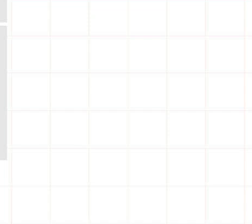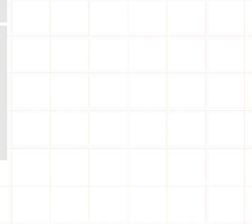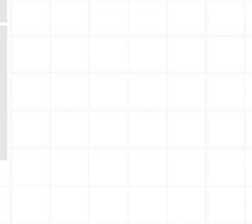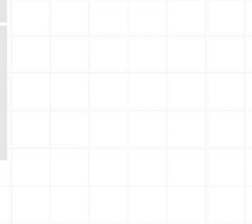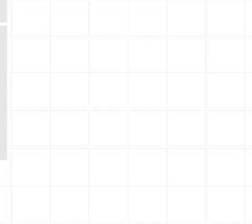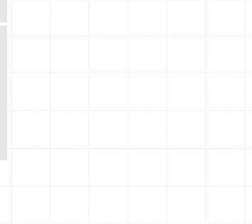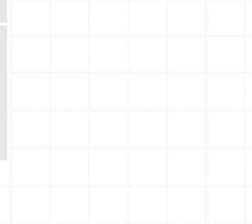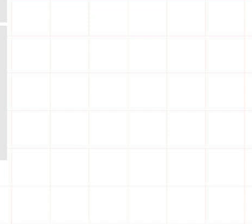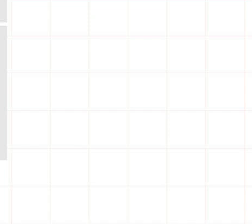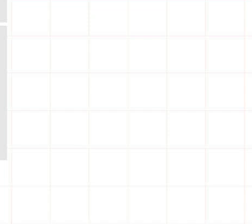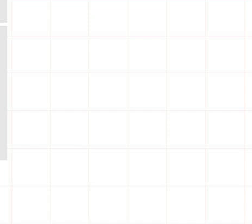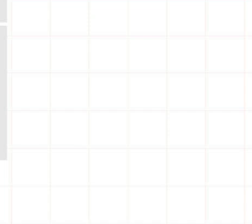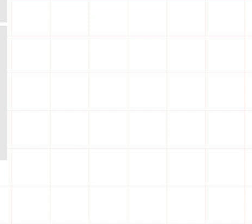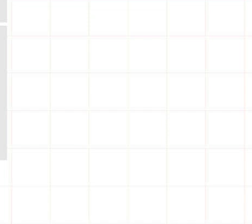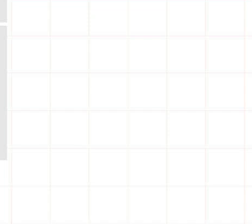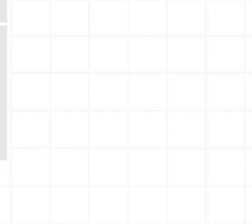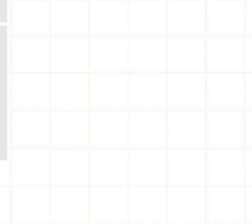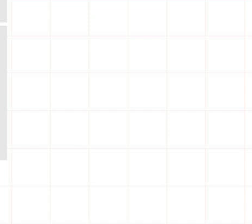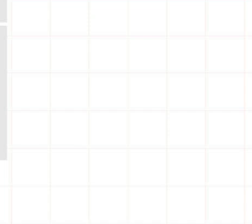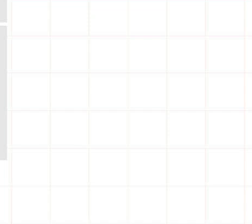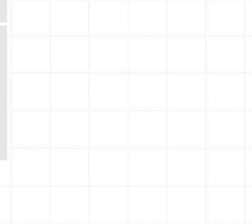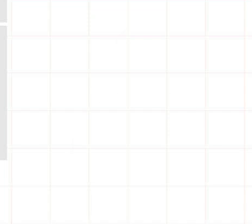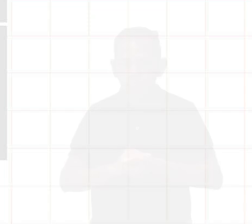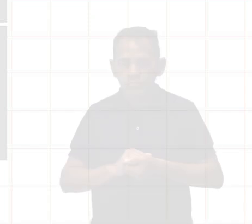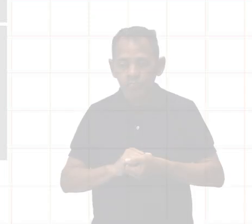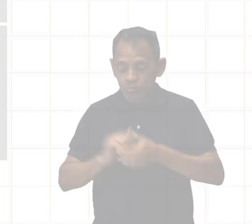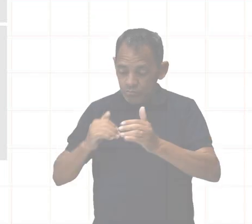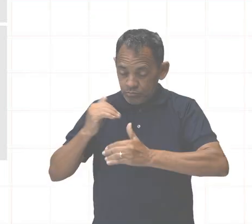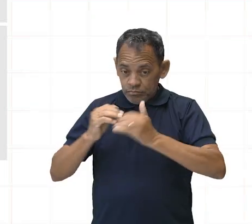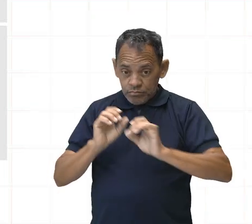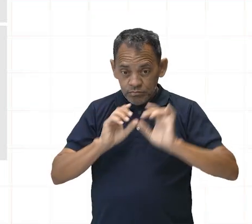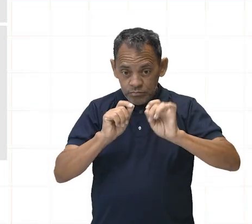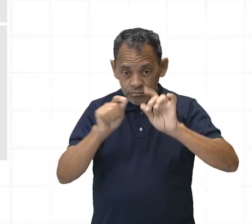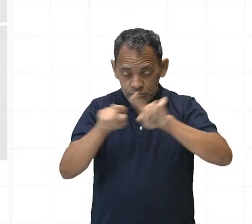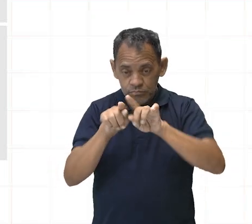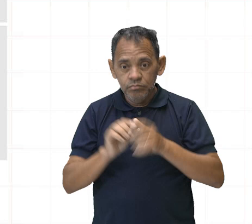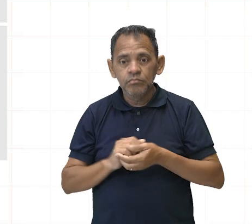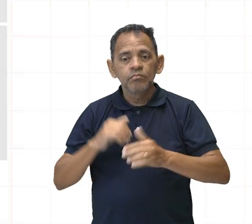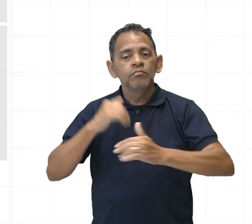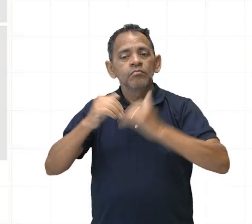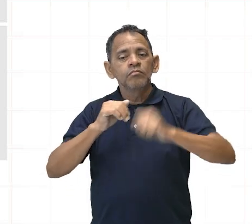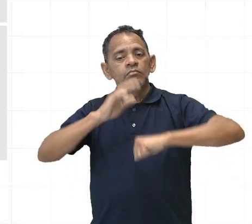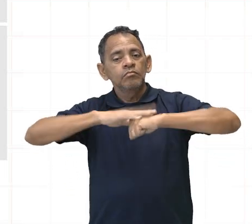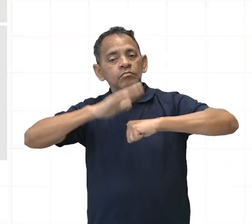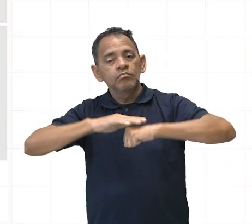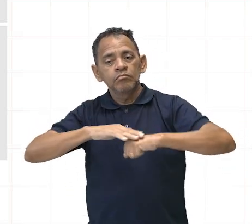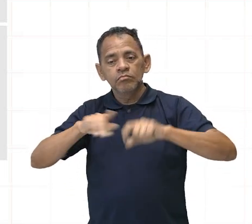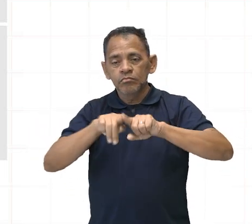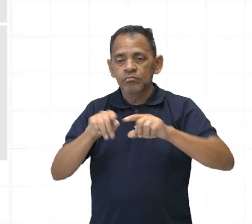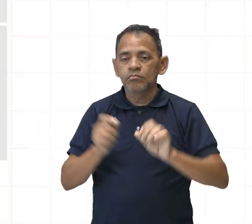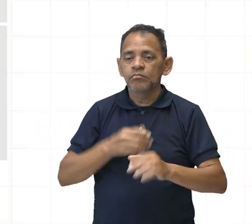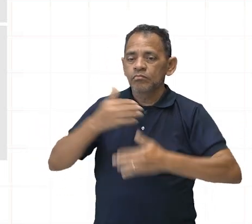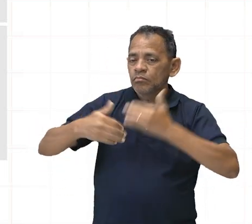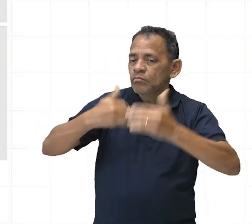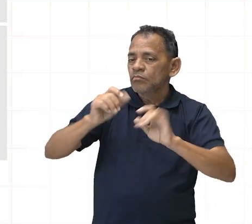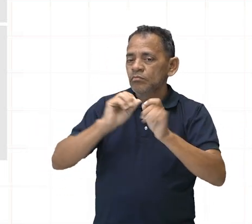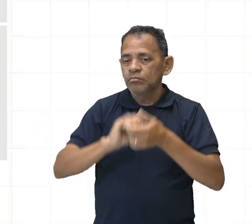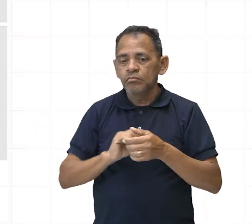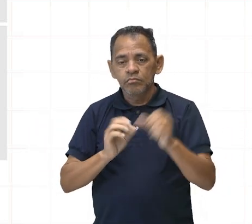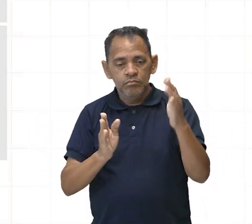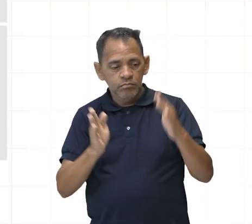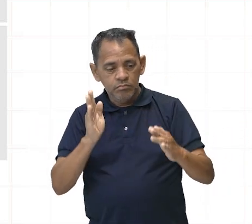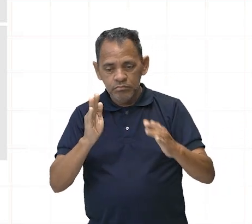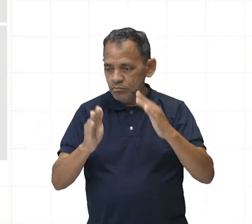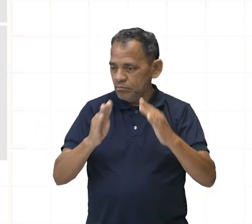de automação e também a parte da robótica estão aumentando o quê? A eficiência